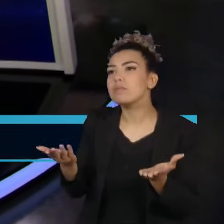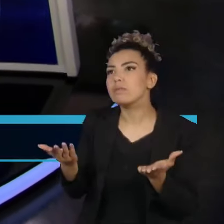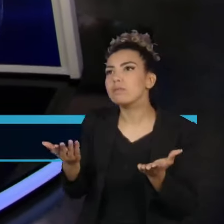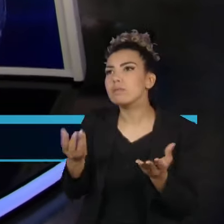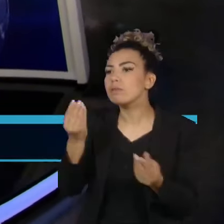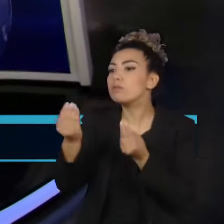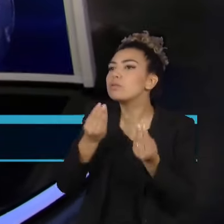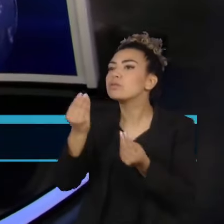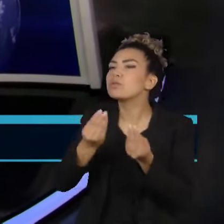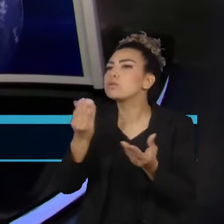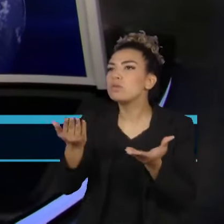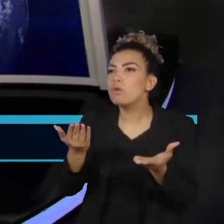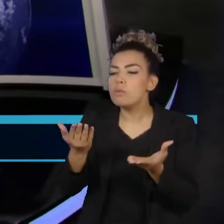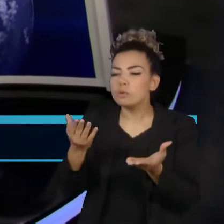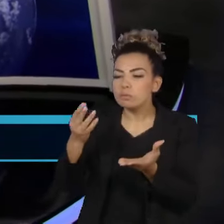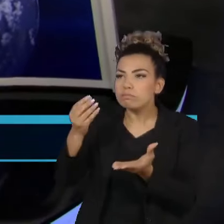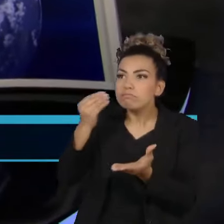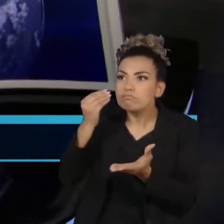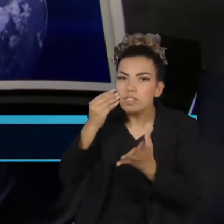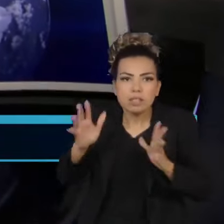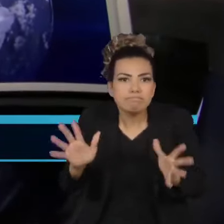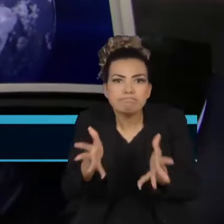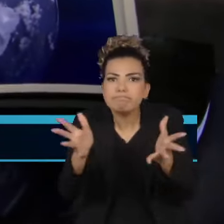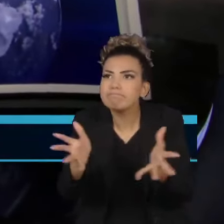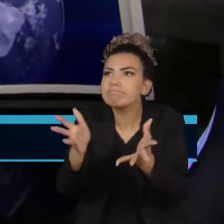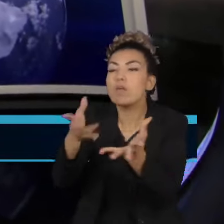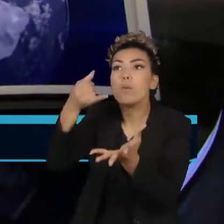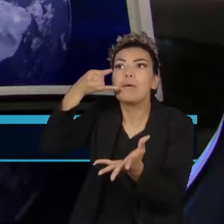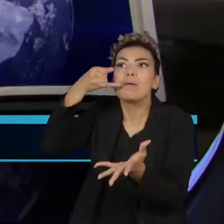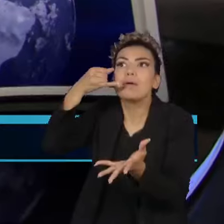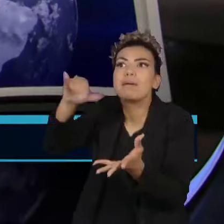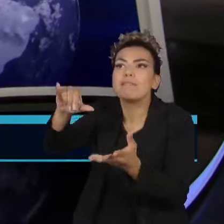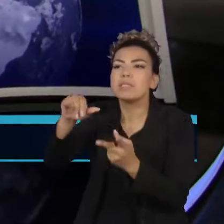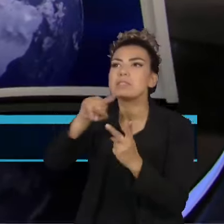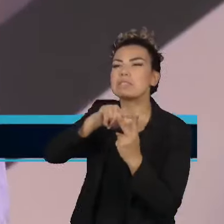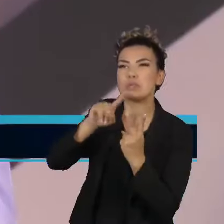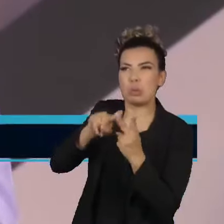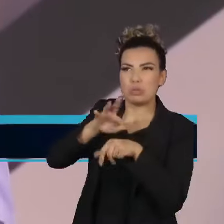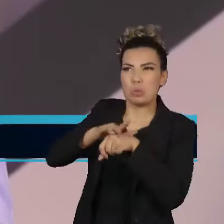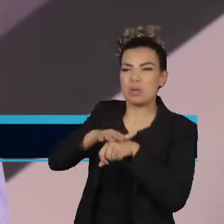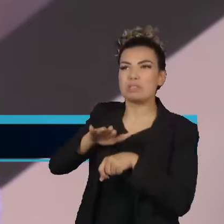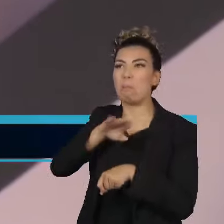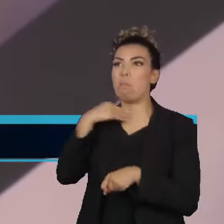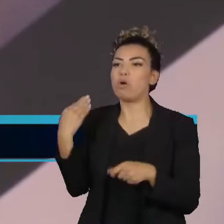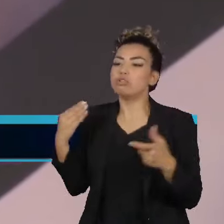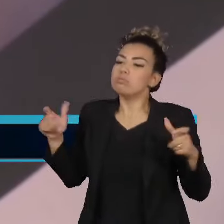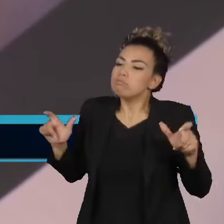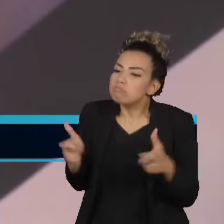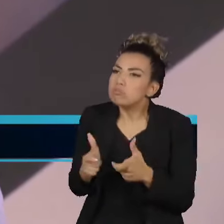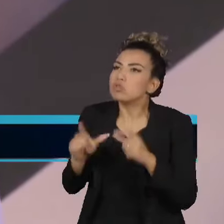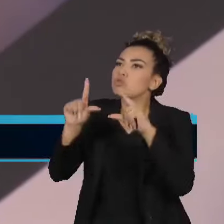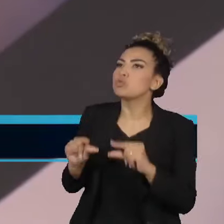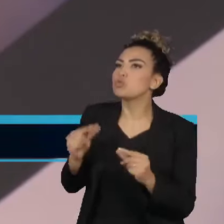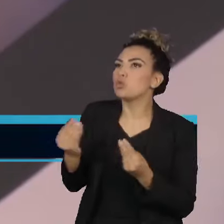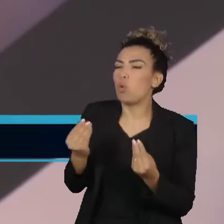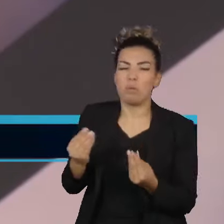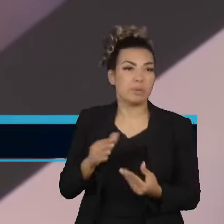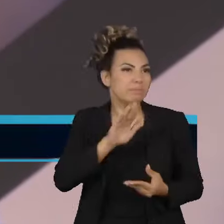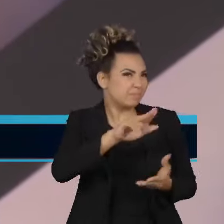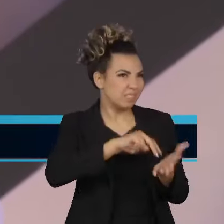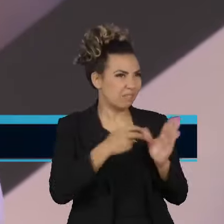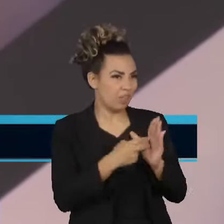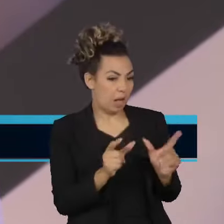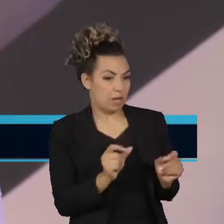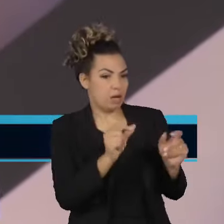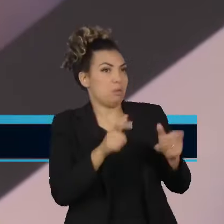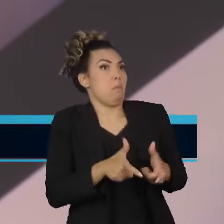dessa inversão das mortes desses dois tipos de doenças? Não é que necessariamente o câncer está aumentando.